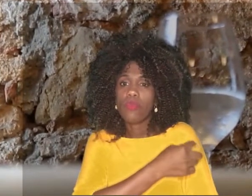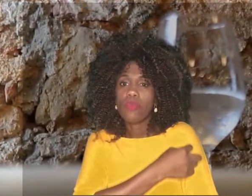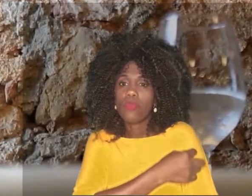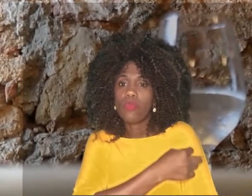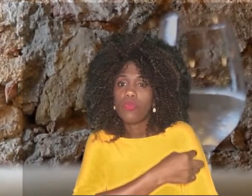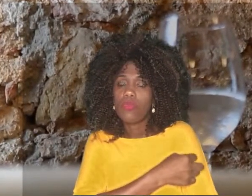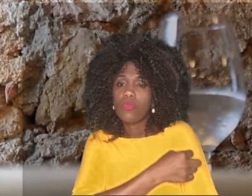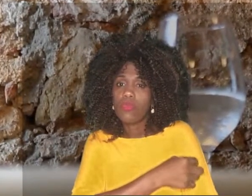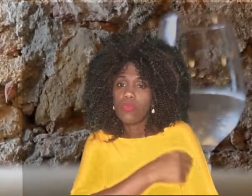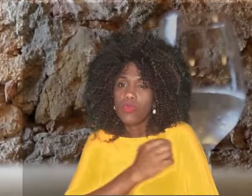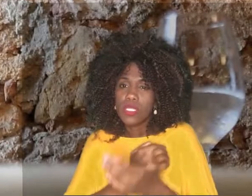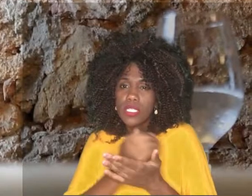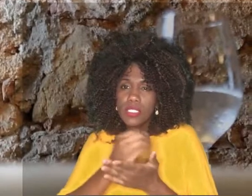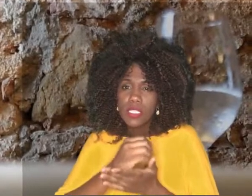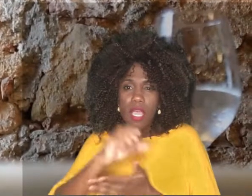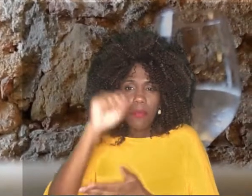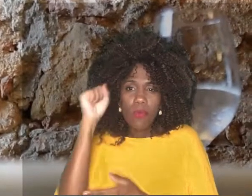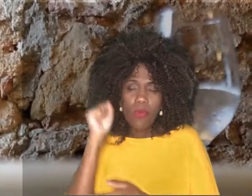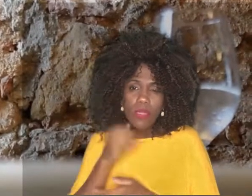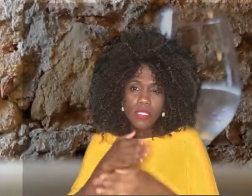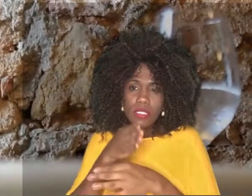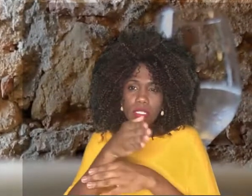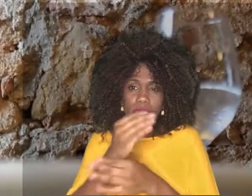seja, iniciamos no